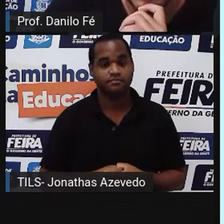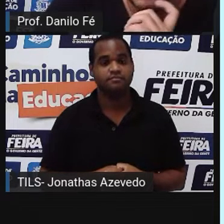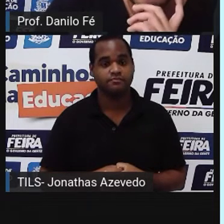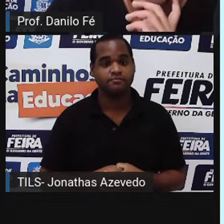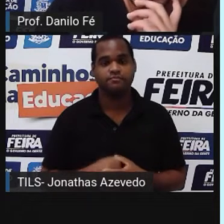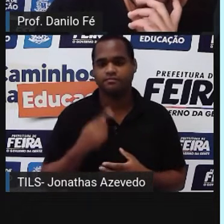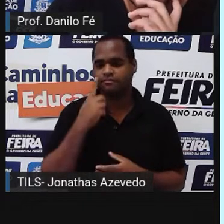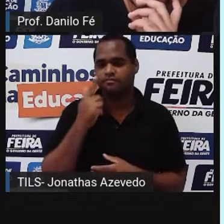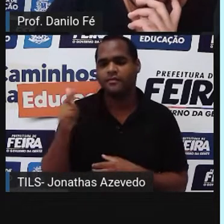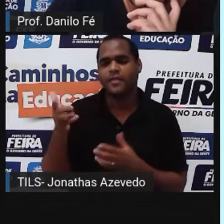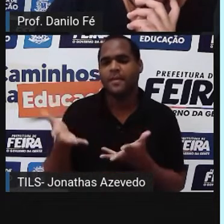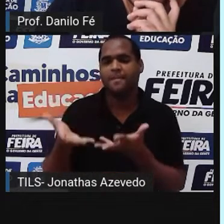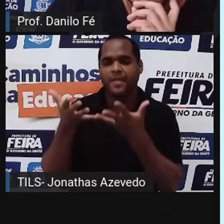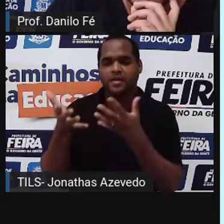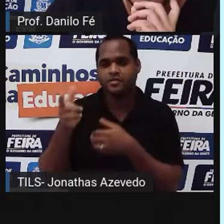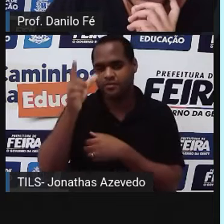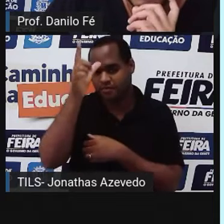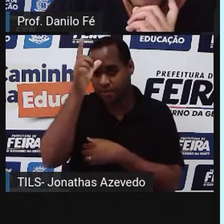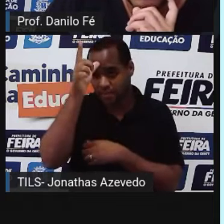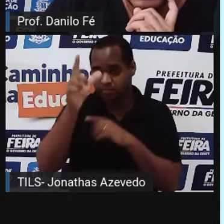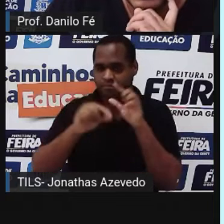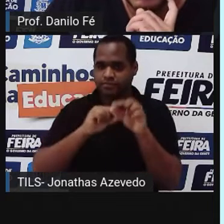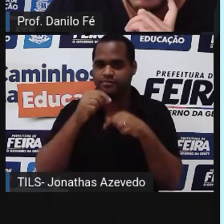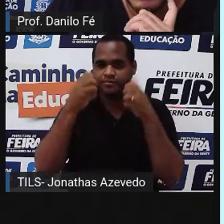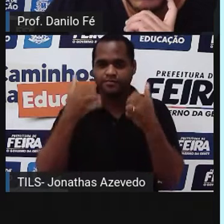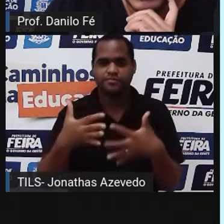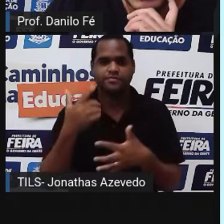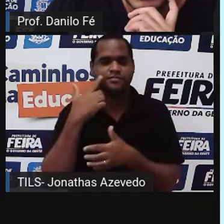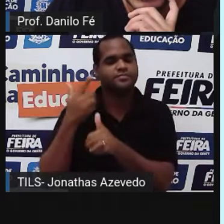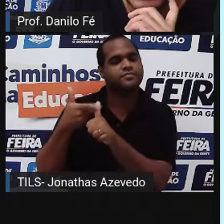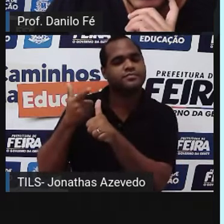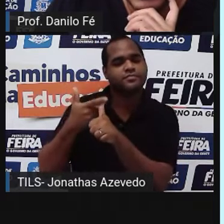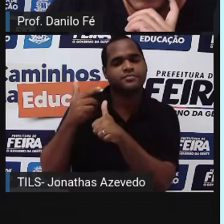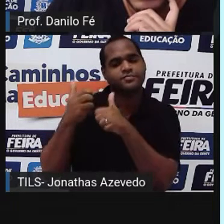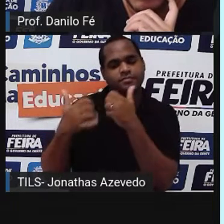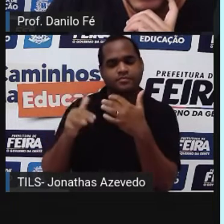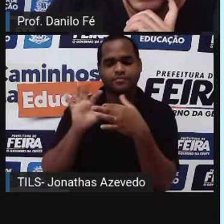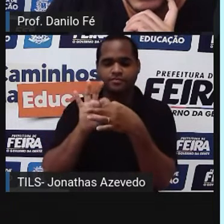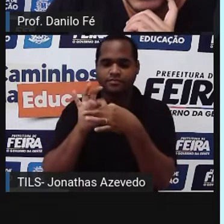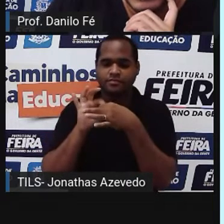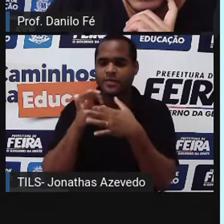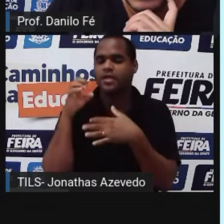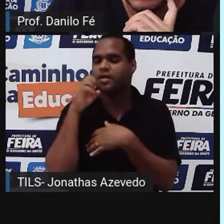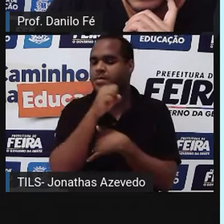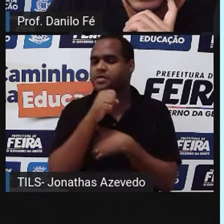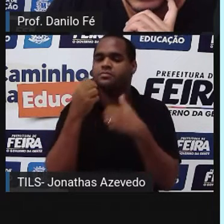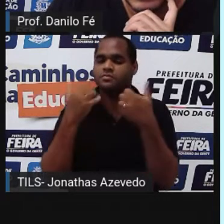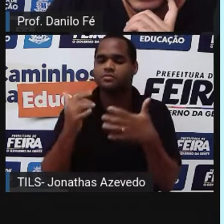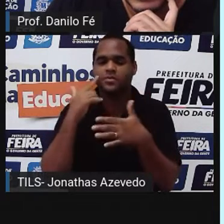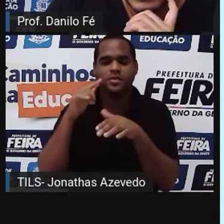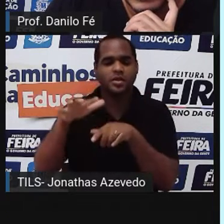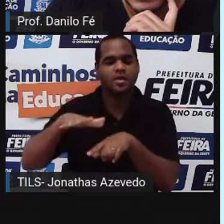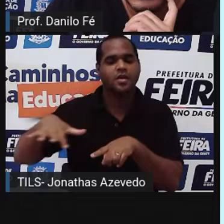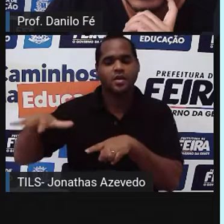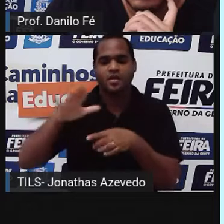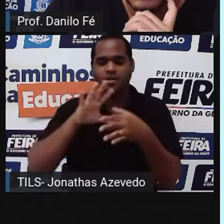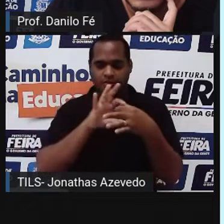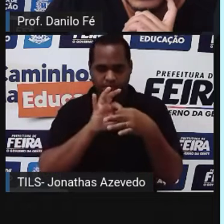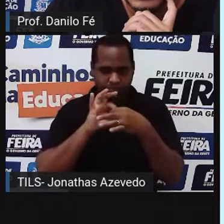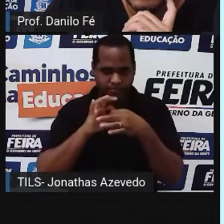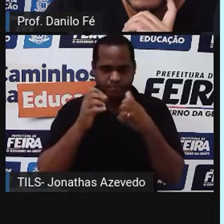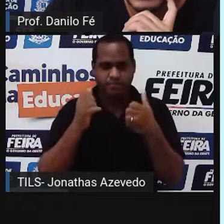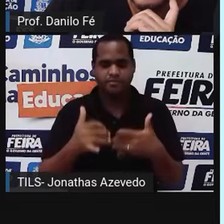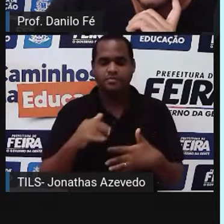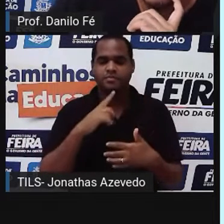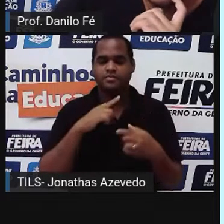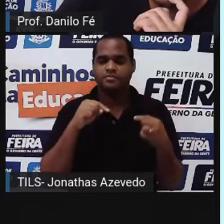O maior sucesso alemão, né, foi... Primeiro ele faz essas anexações rapidamente dessas regiões aqui. Depois